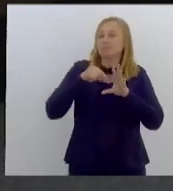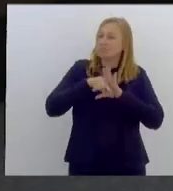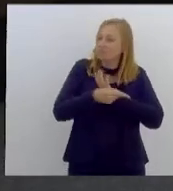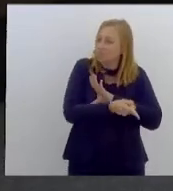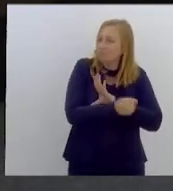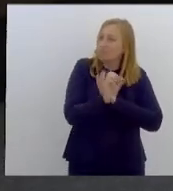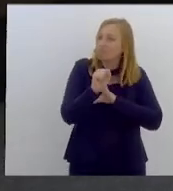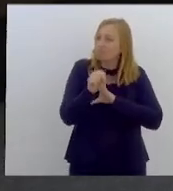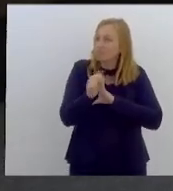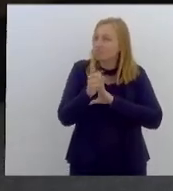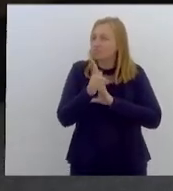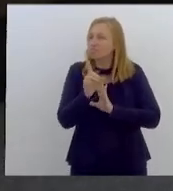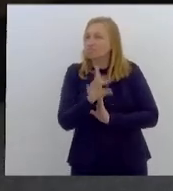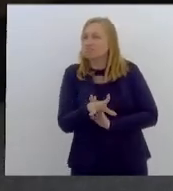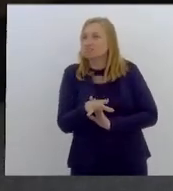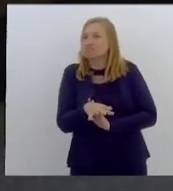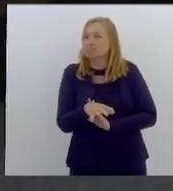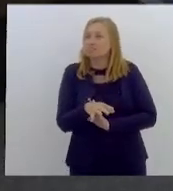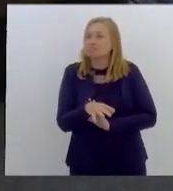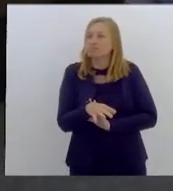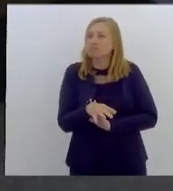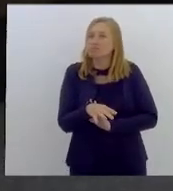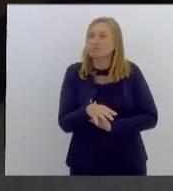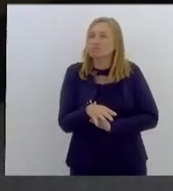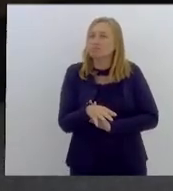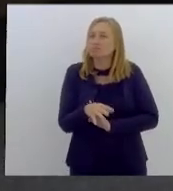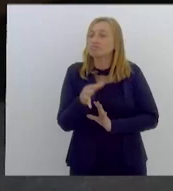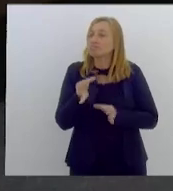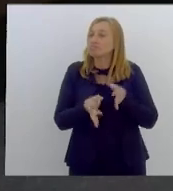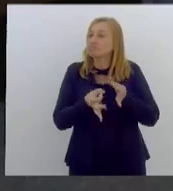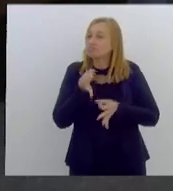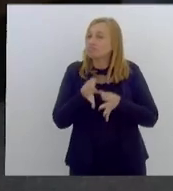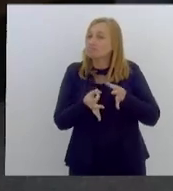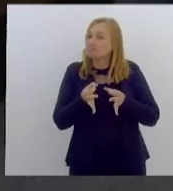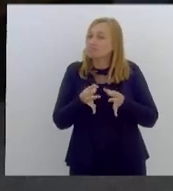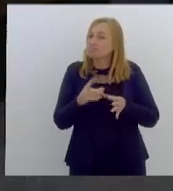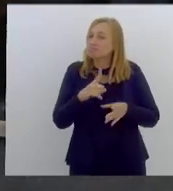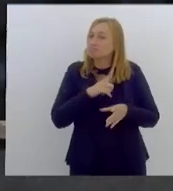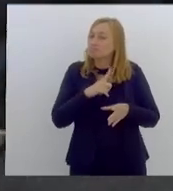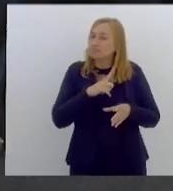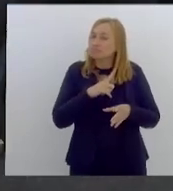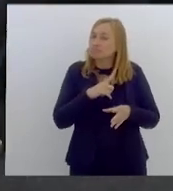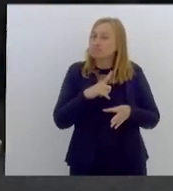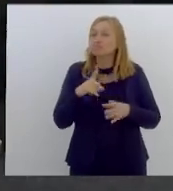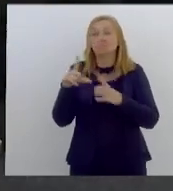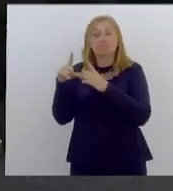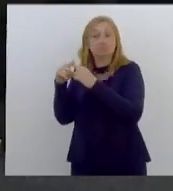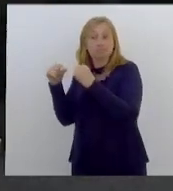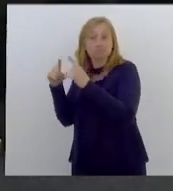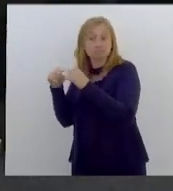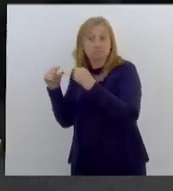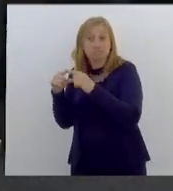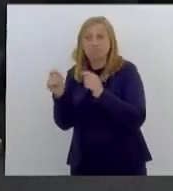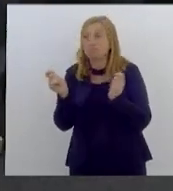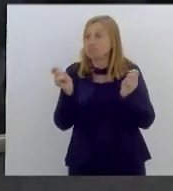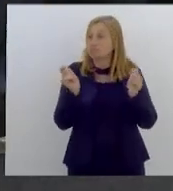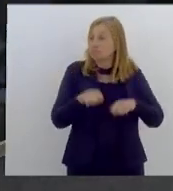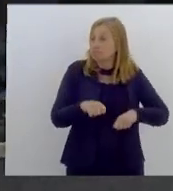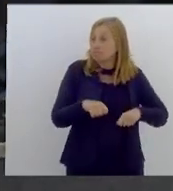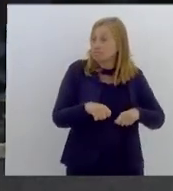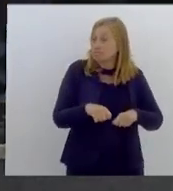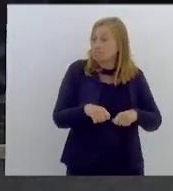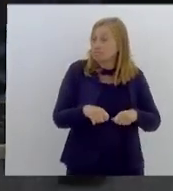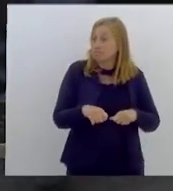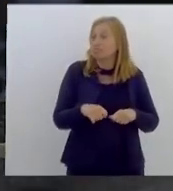aprofundada, não só do que diz respeito à questão jurídica que envolve com decisão de Brasília, com a possibilidade da gente